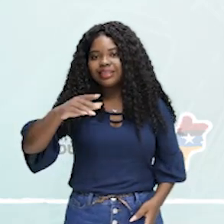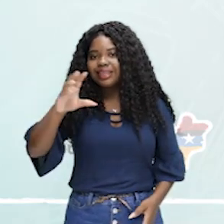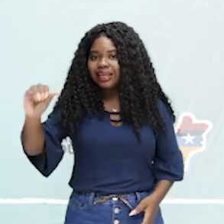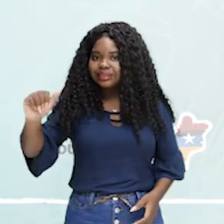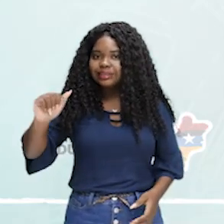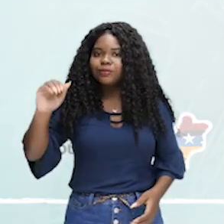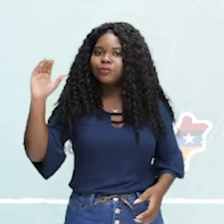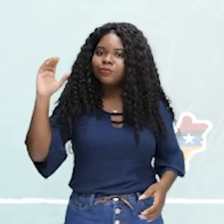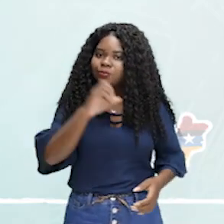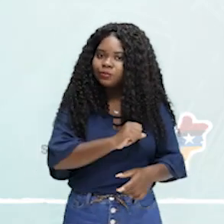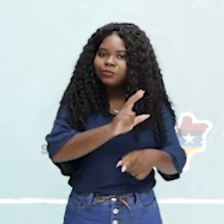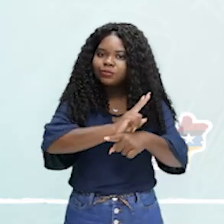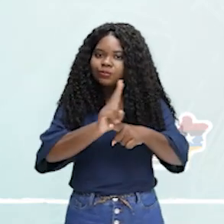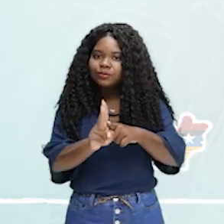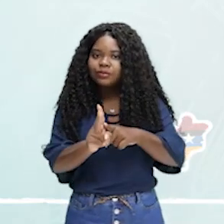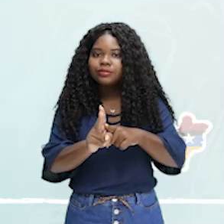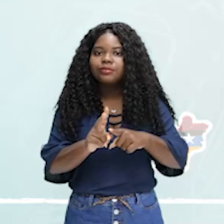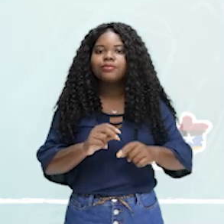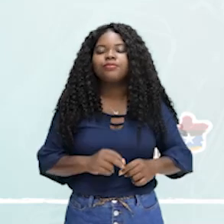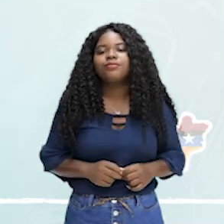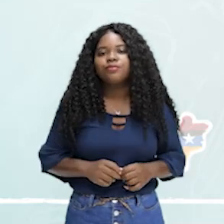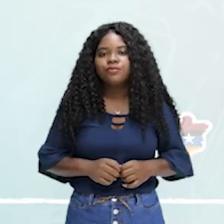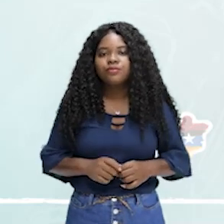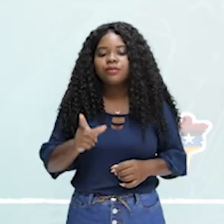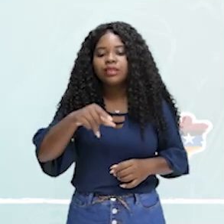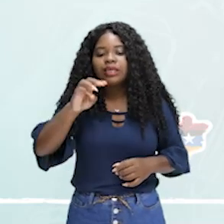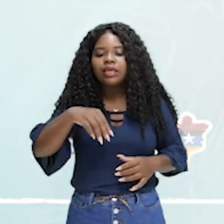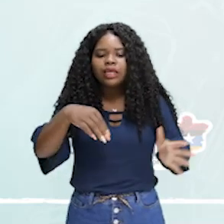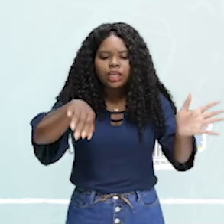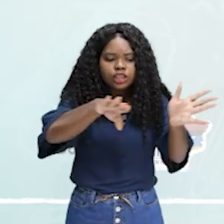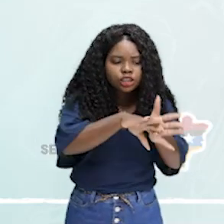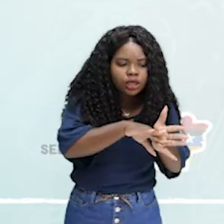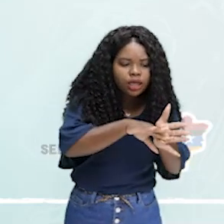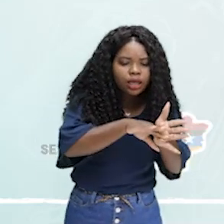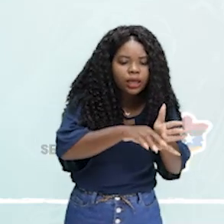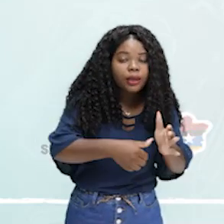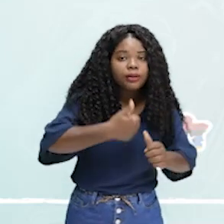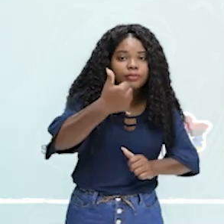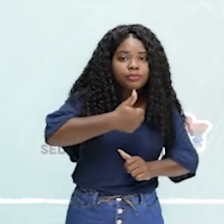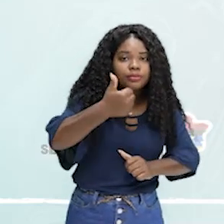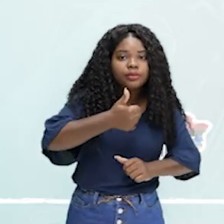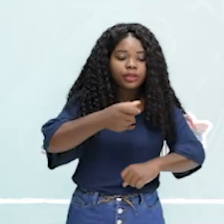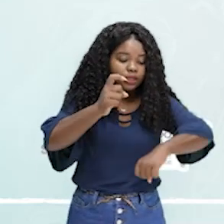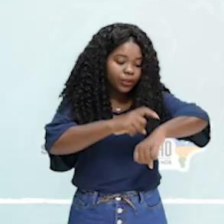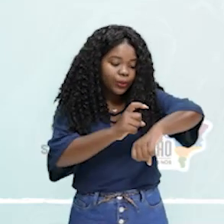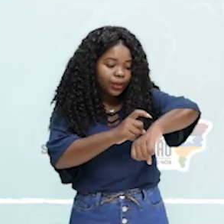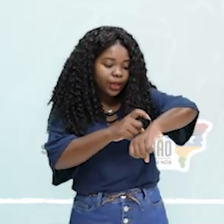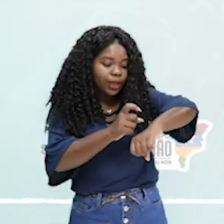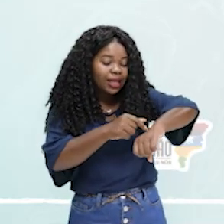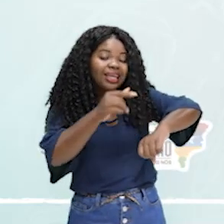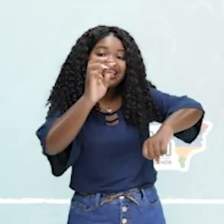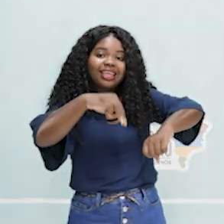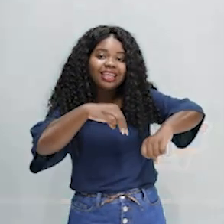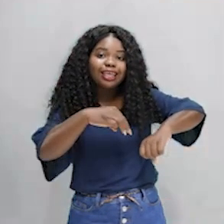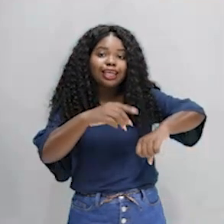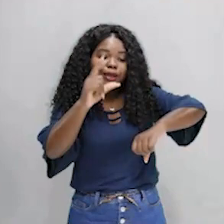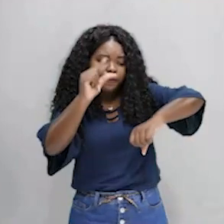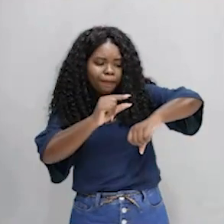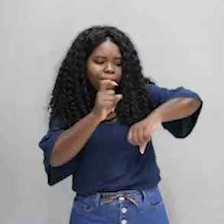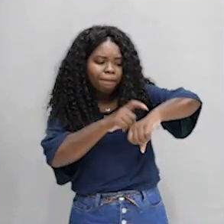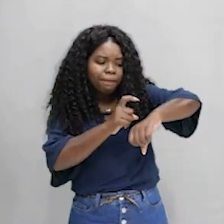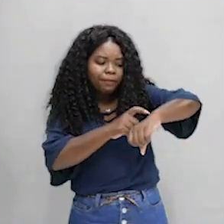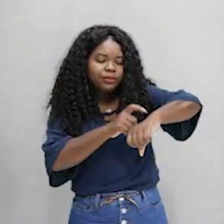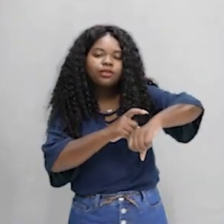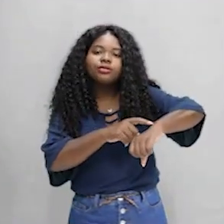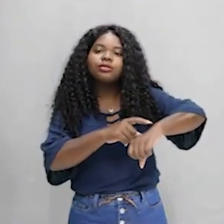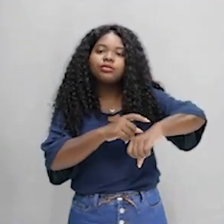de velocidade quem? Quem chega primeiro. Quando a gente vai para aquela competição contra relógio, quem faz o menor tempo está marcado